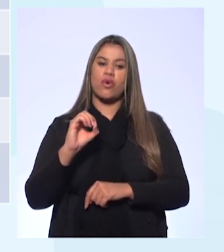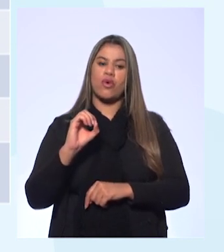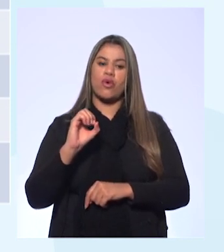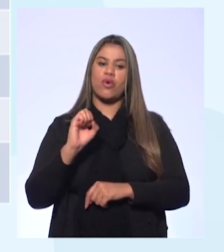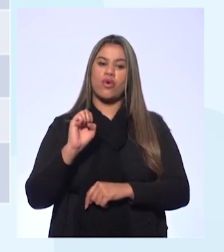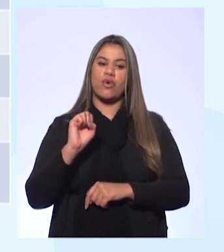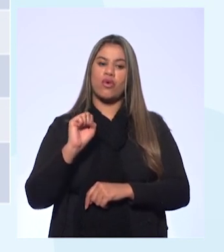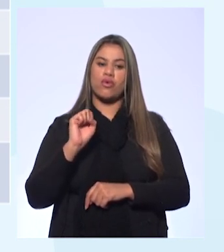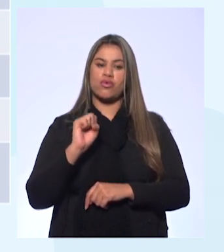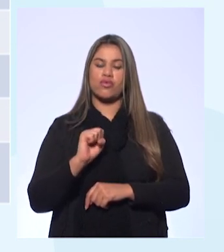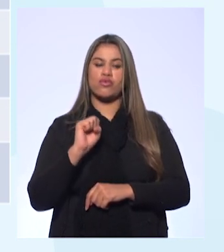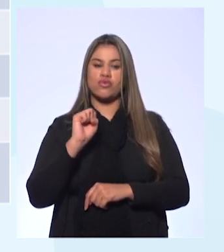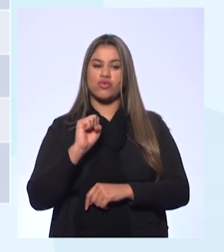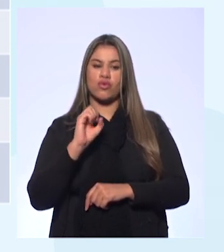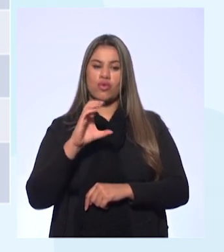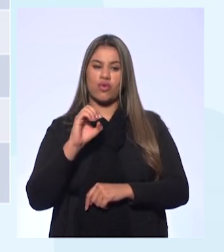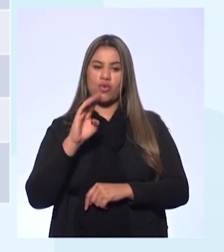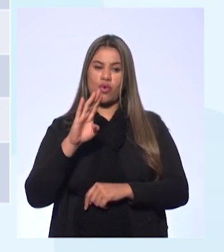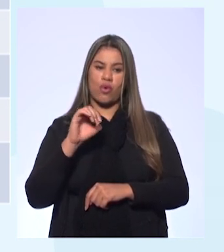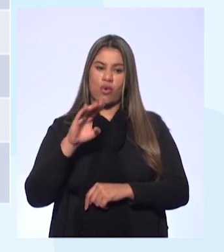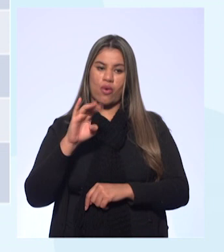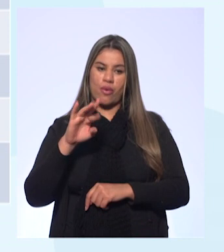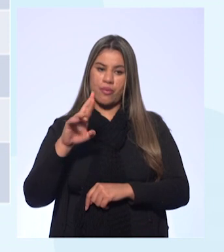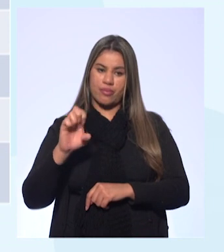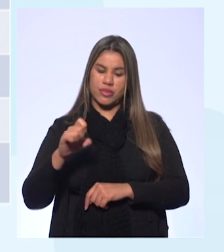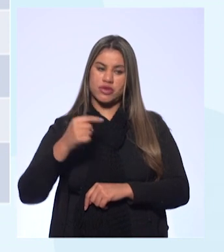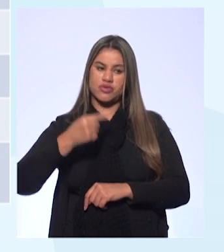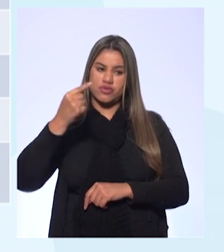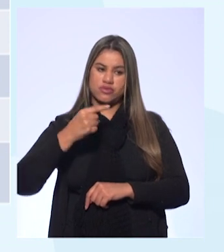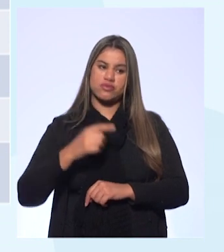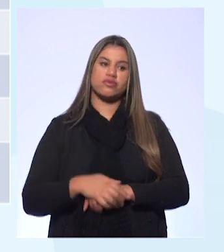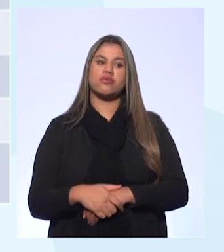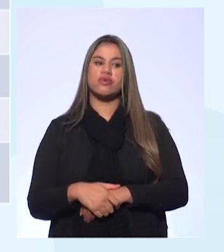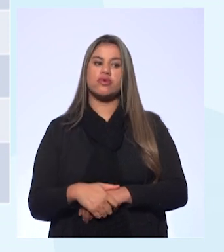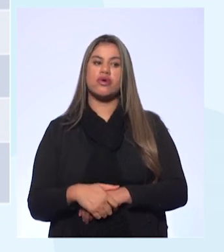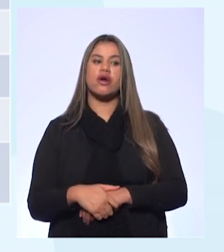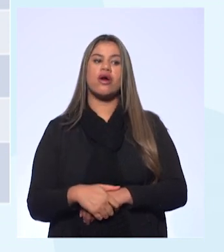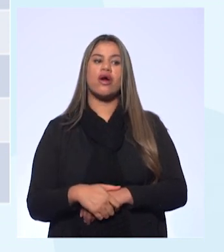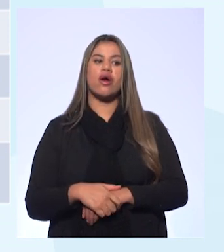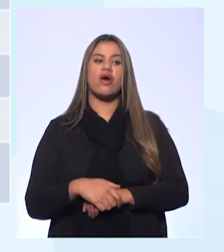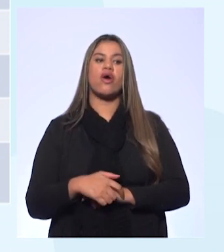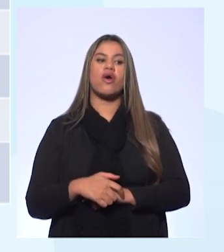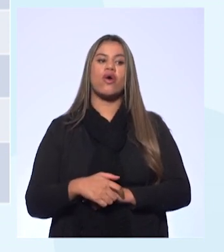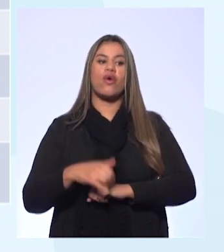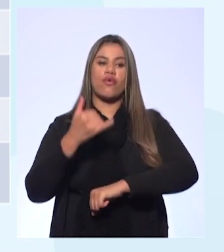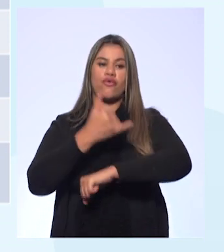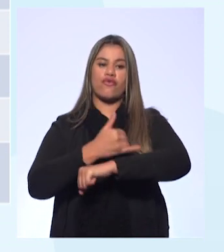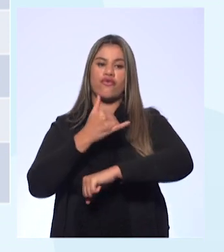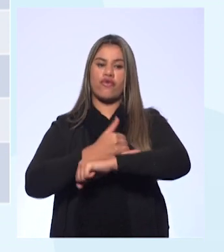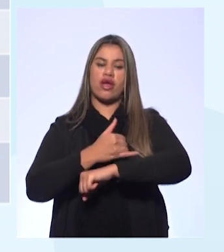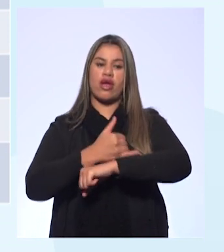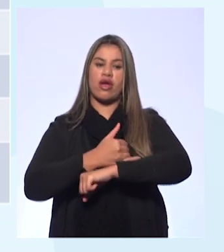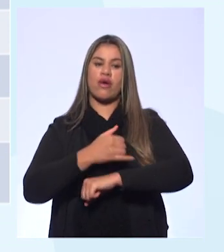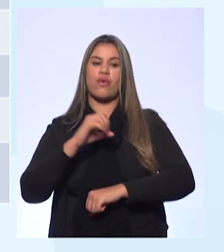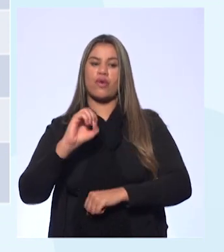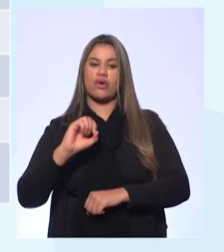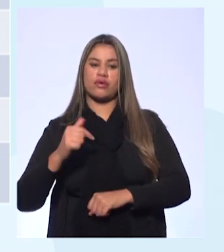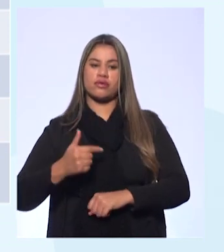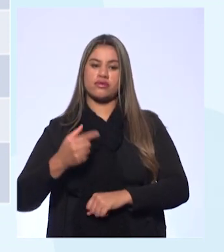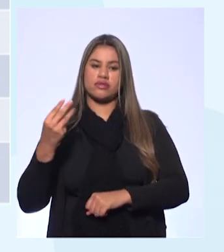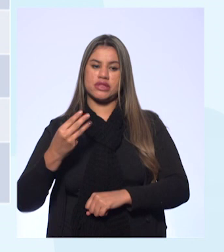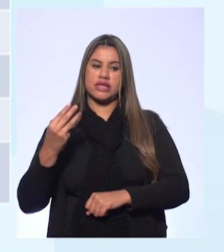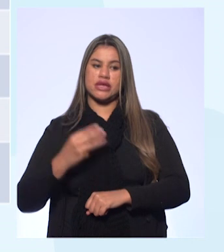para vocês. O que acabamos de fazer foi de uma molécula do óxido de ferro 3, e ficou pendente para vocês tentarem